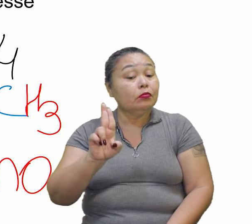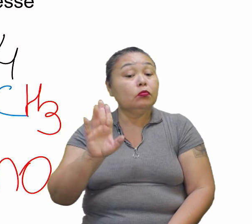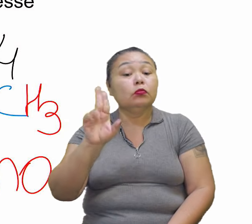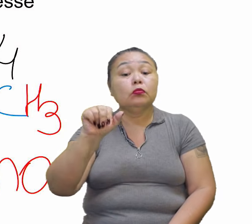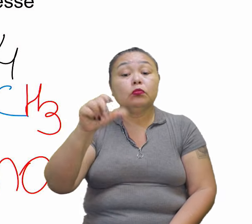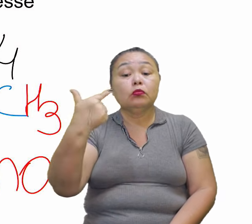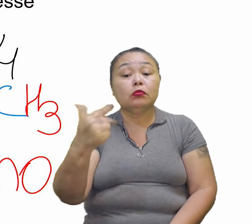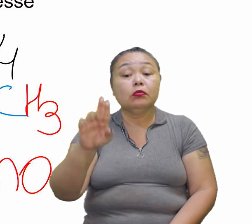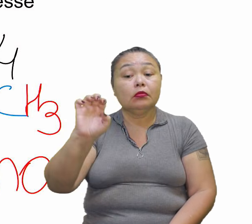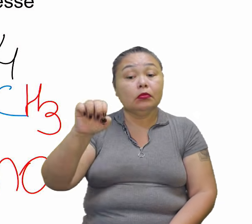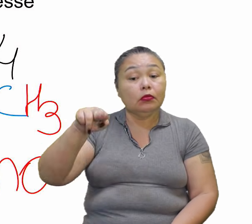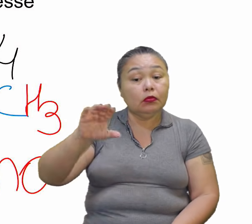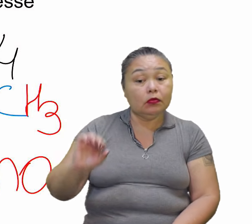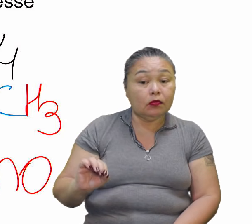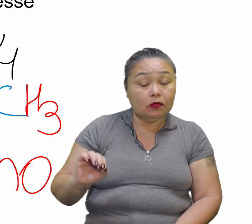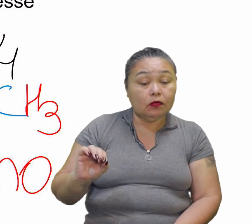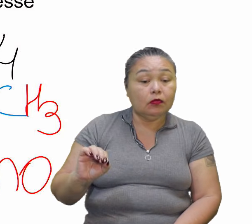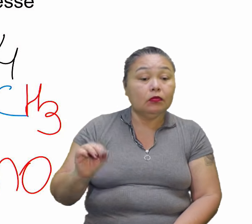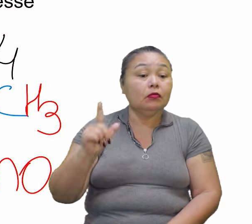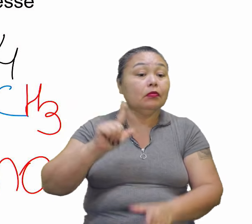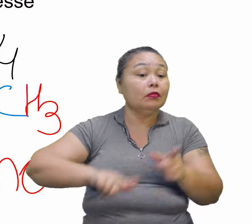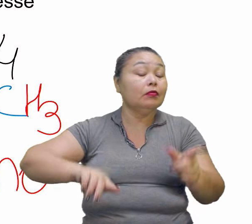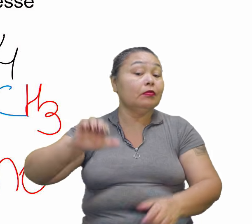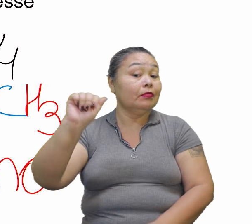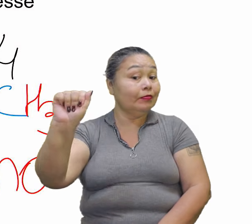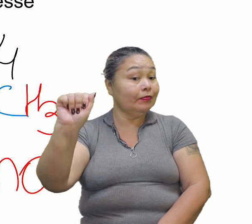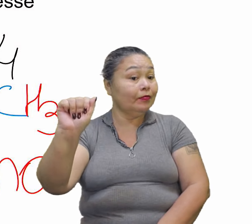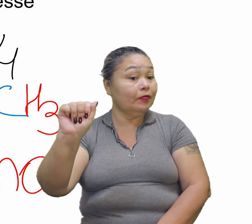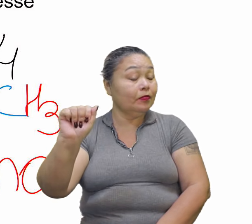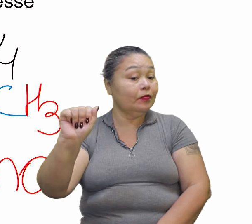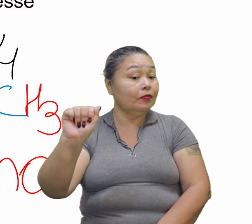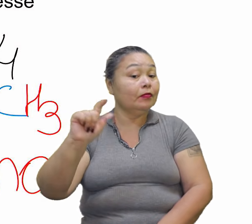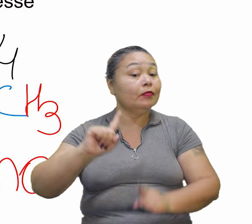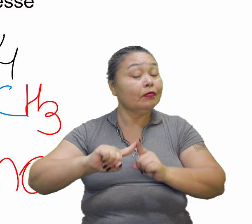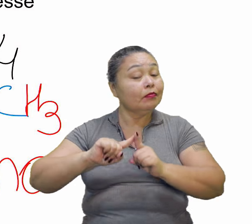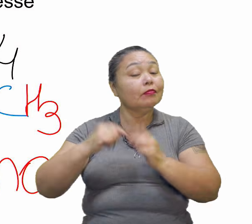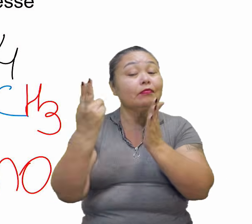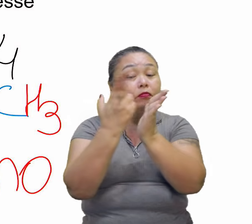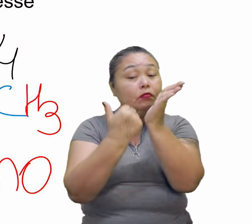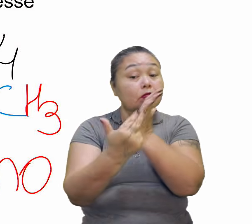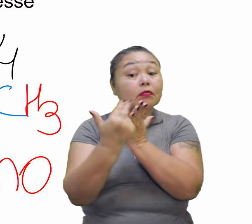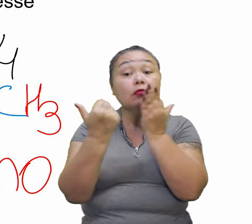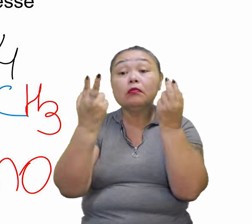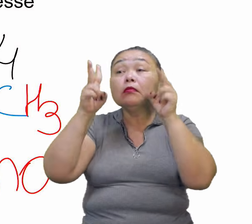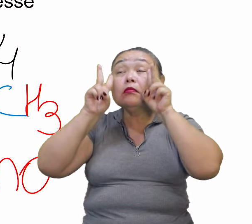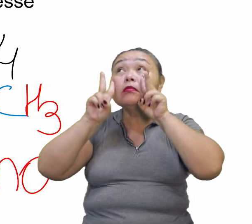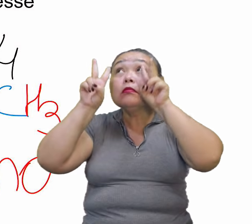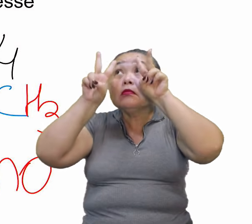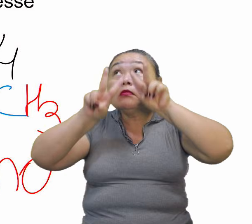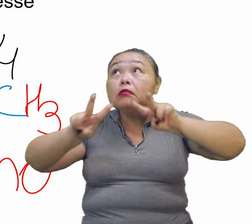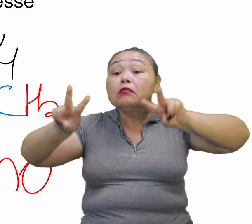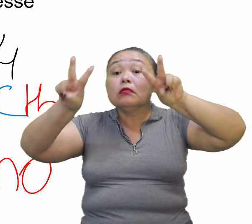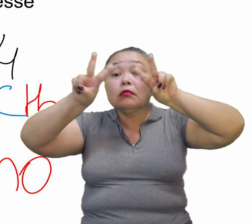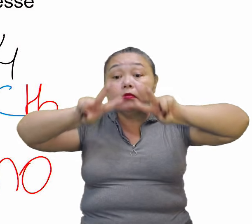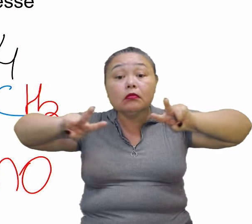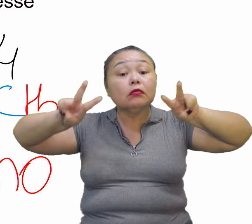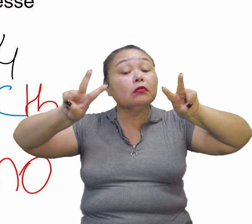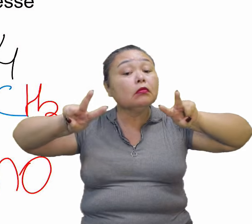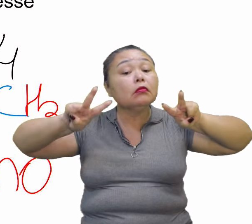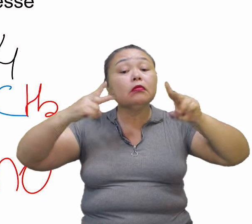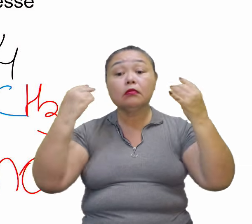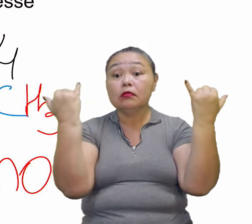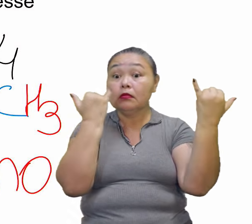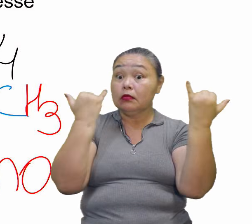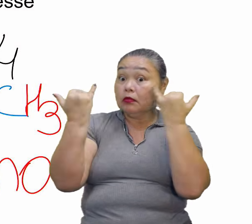o but2eno, nossa letra A aqui. Mas eu desenhei para você visualizar o que